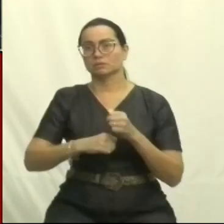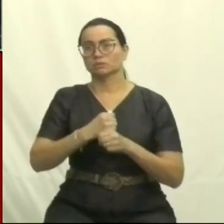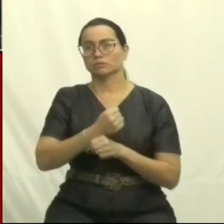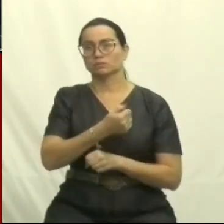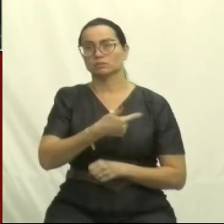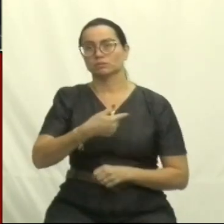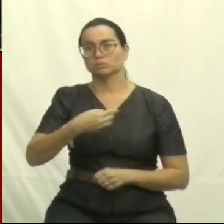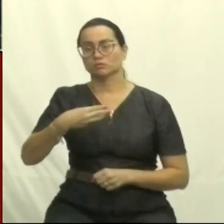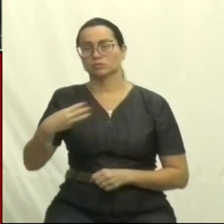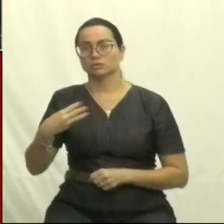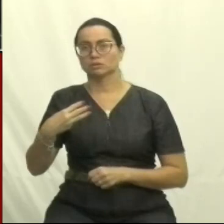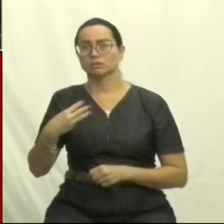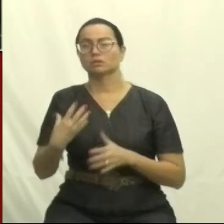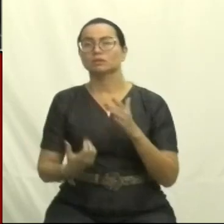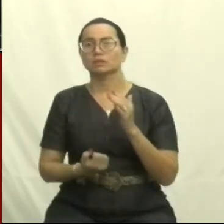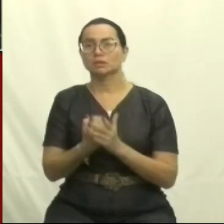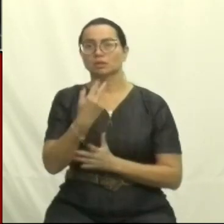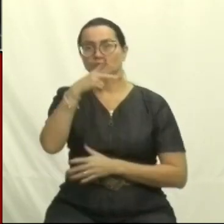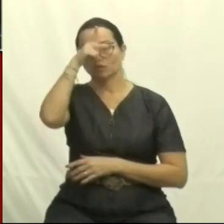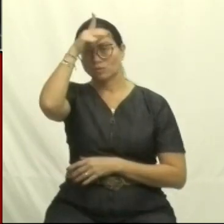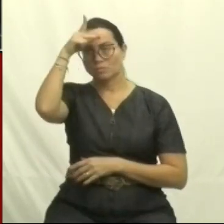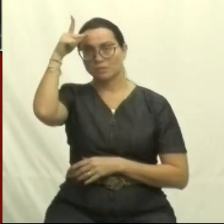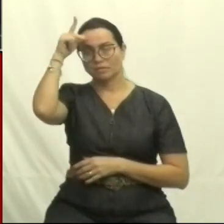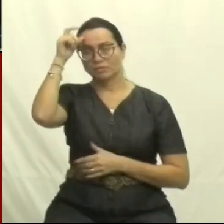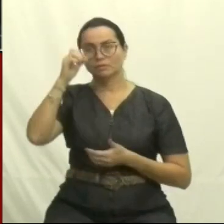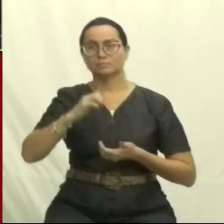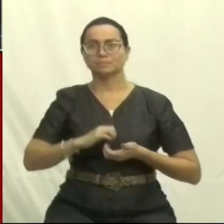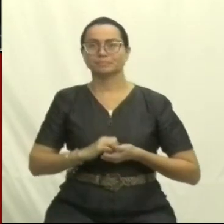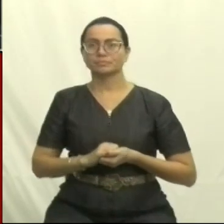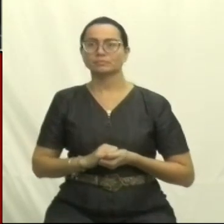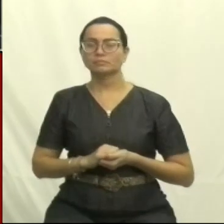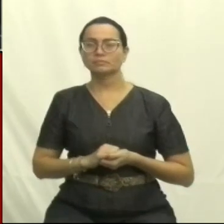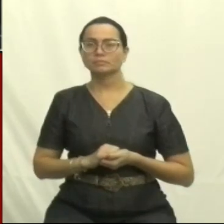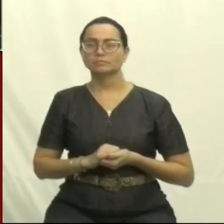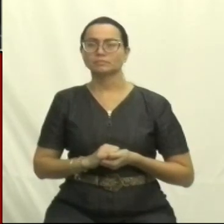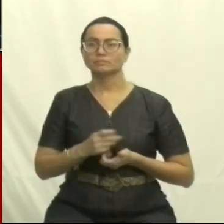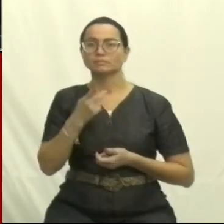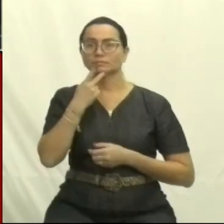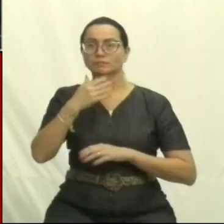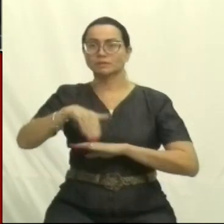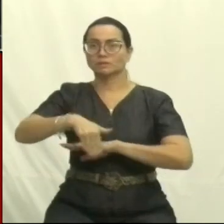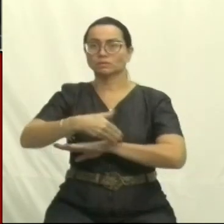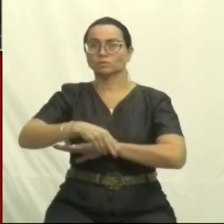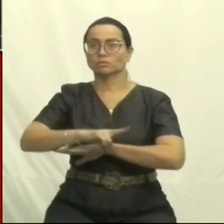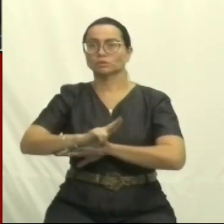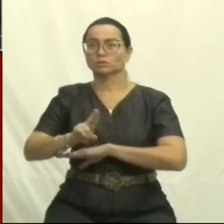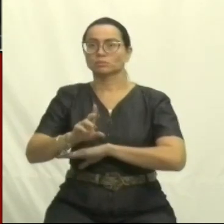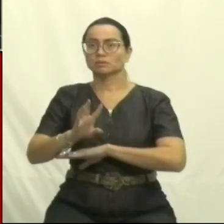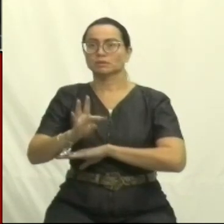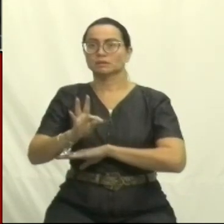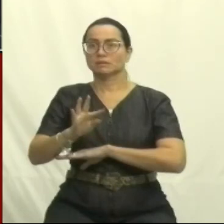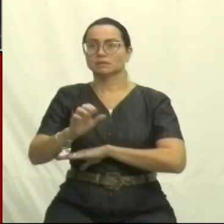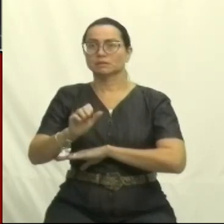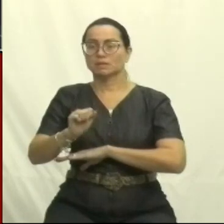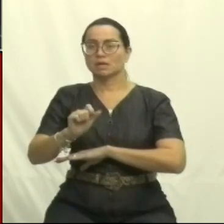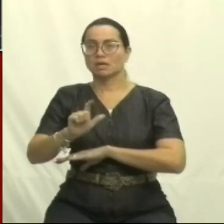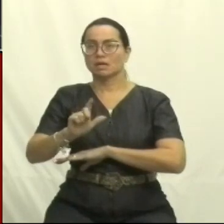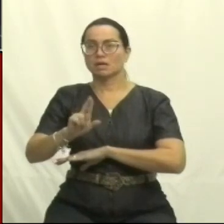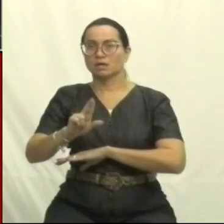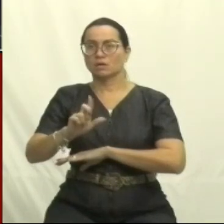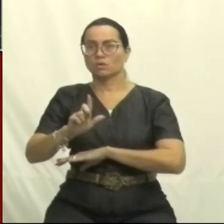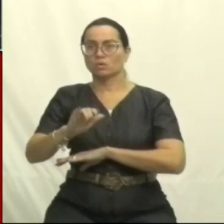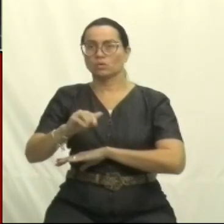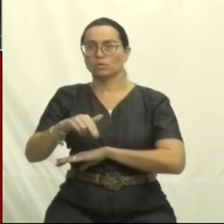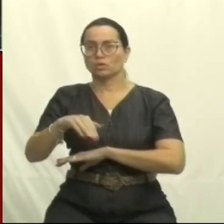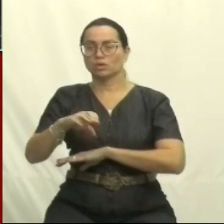PE 007/23, de autoria do chefe do Poder Executivo Municipal, que denomina a rua Taurino Pereira. Comissão de Justiça